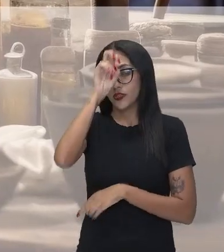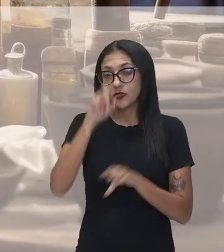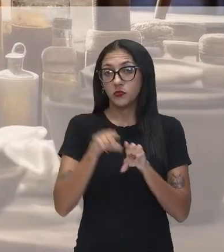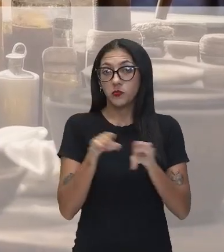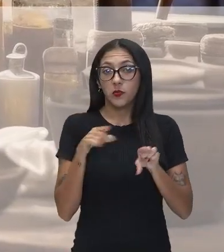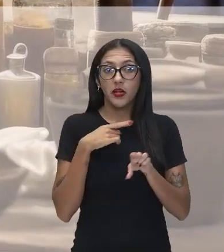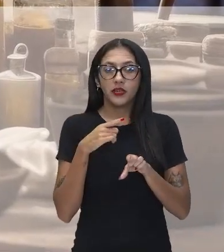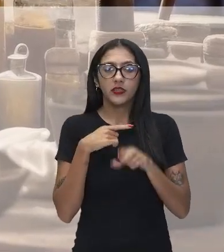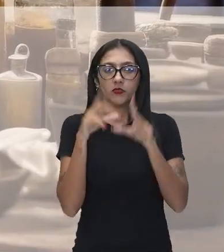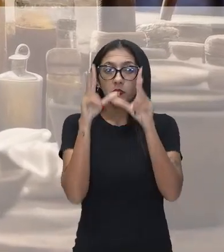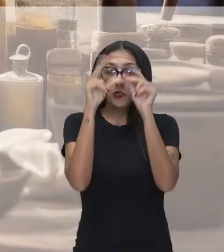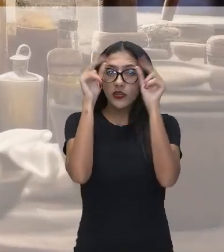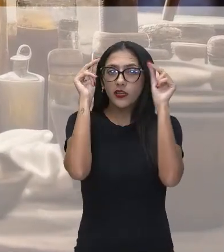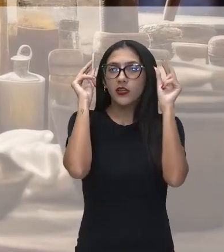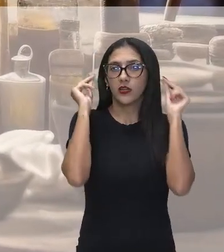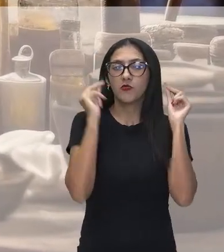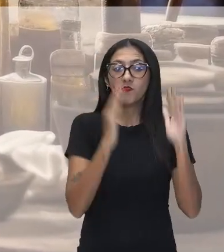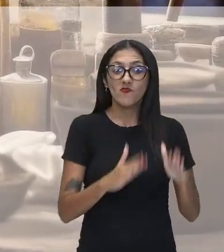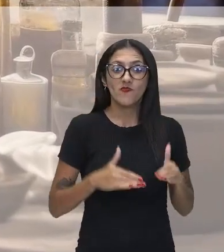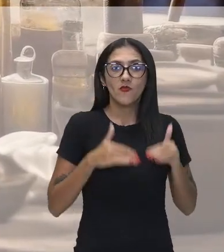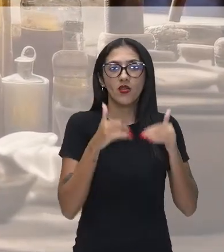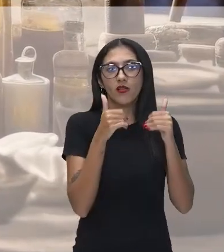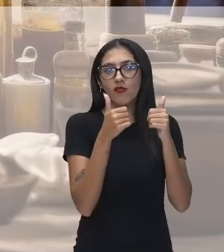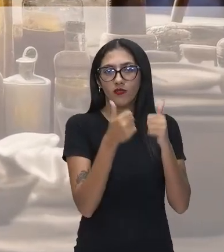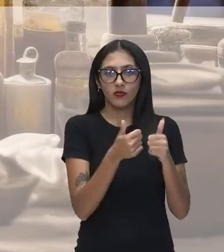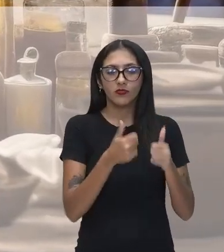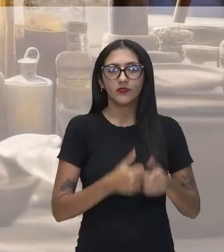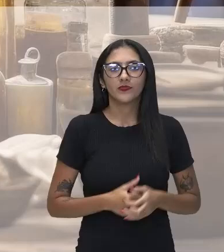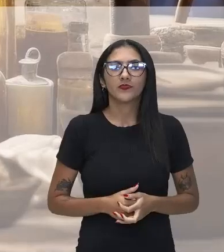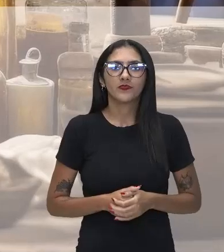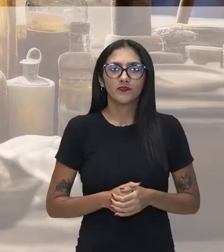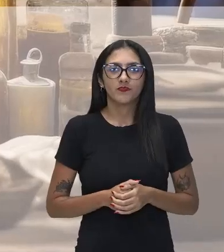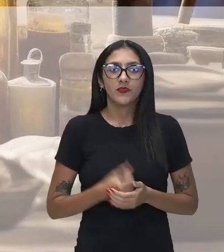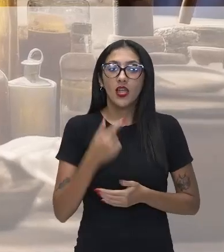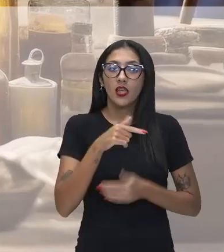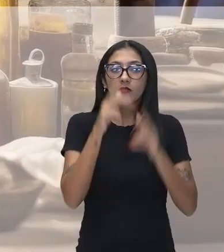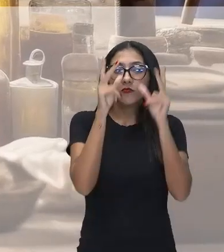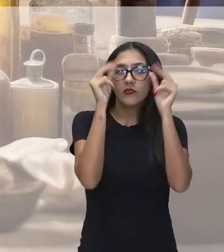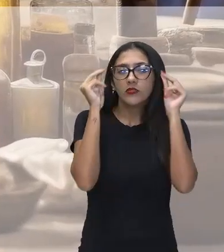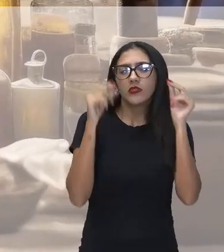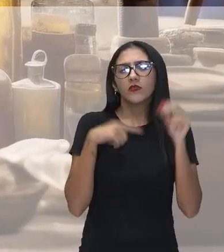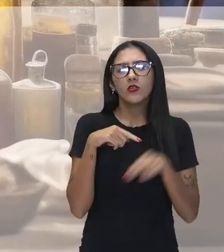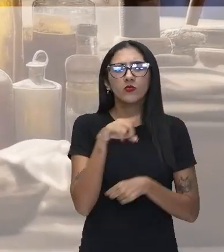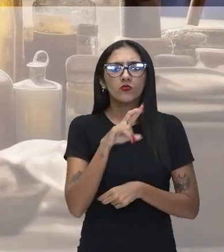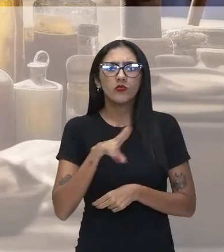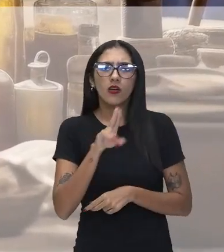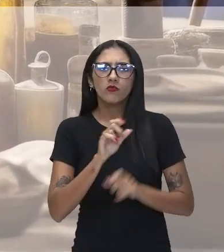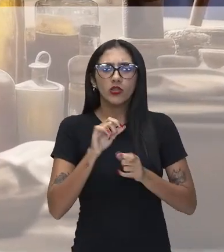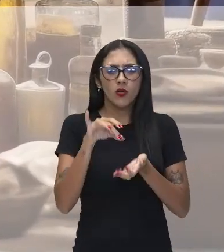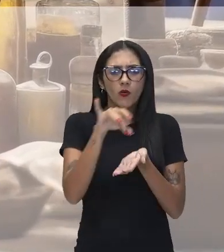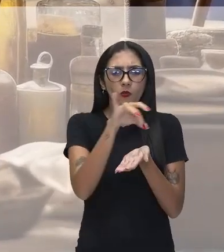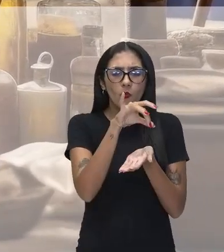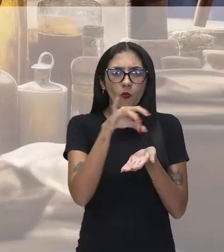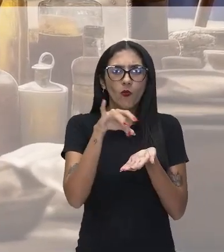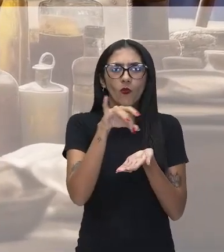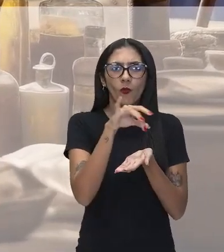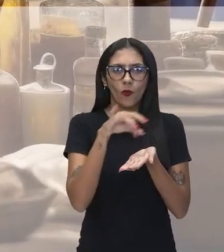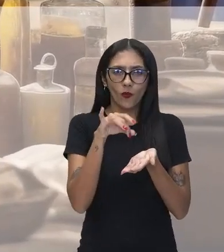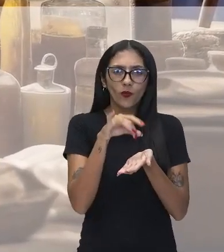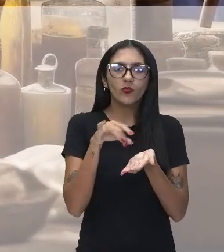que aperfeiçoaram a perfumaria. Os gregos extraíam óleos essenciais e